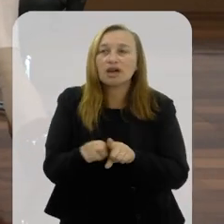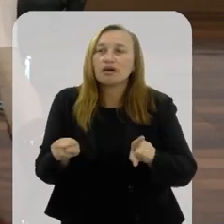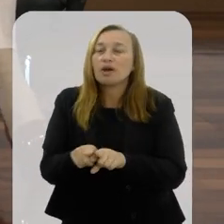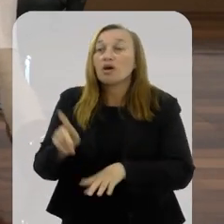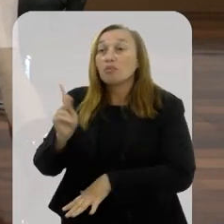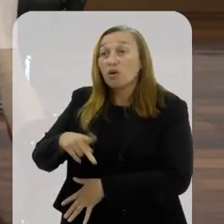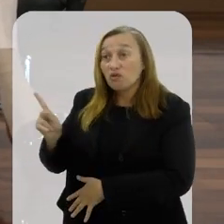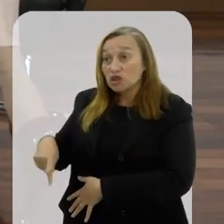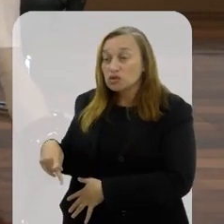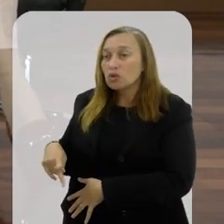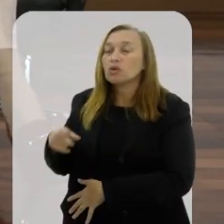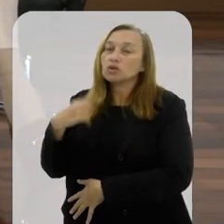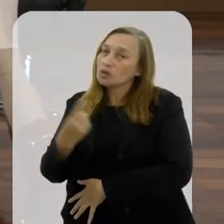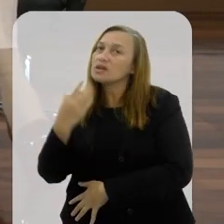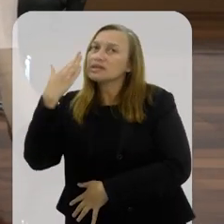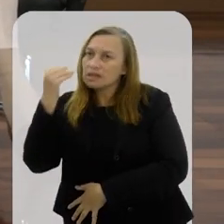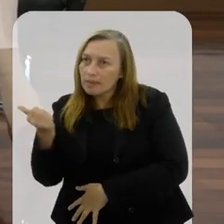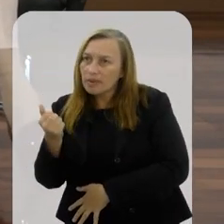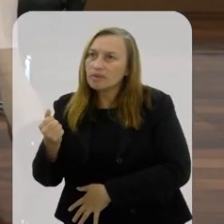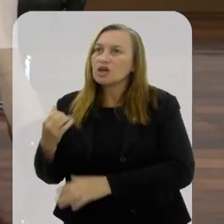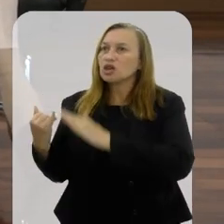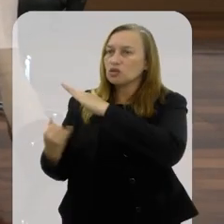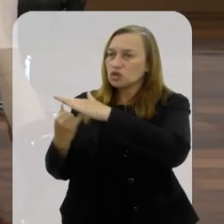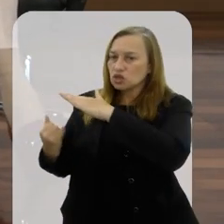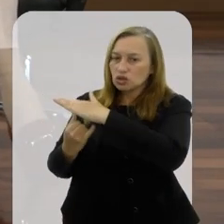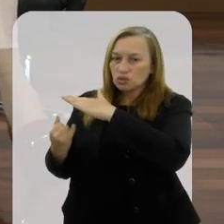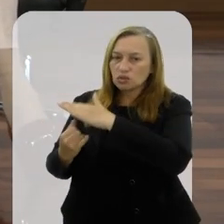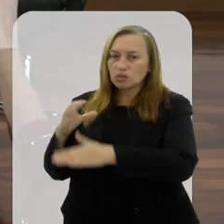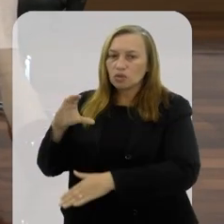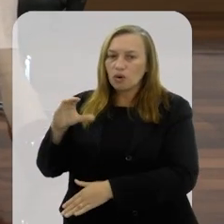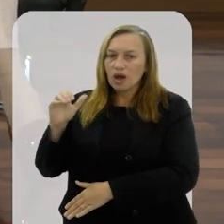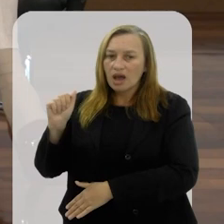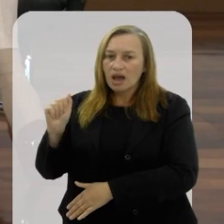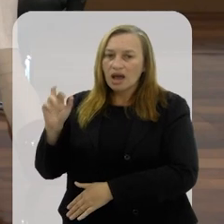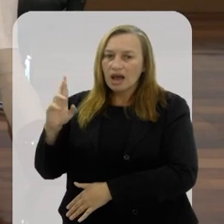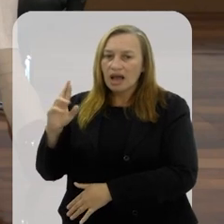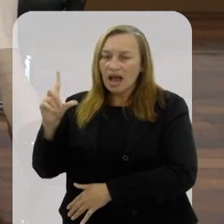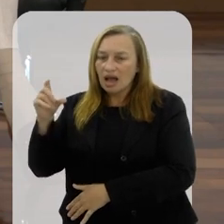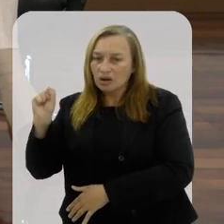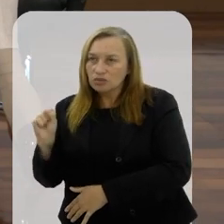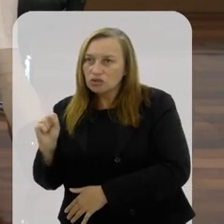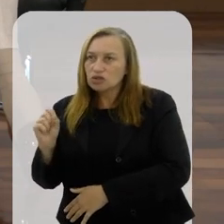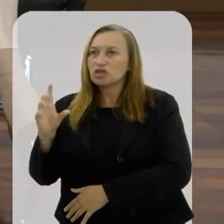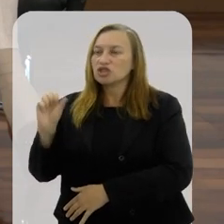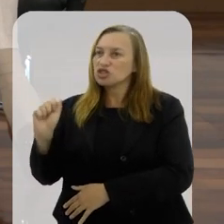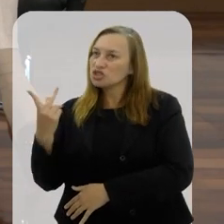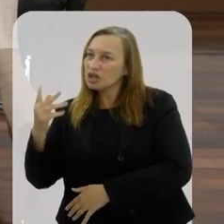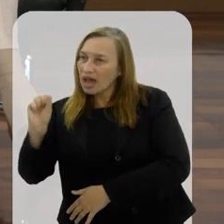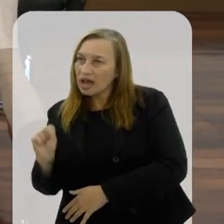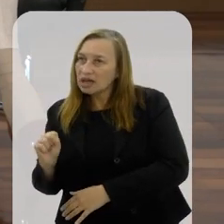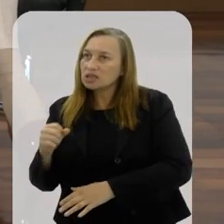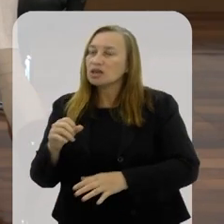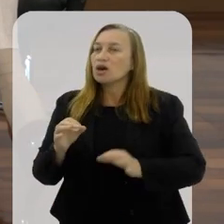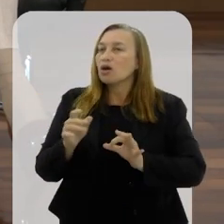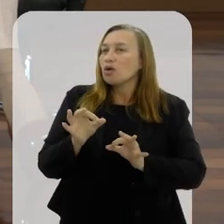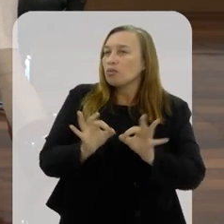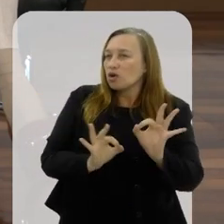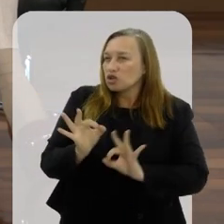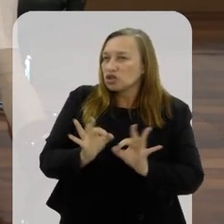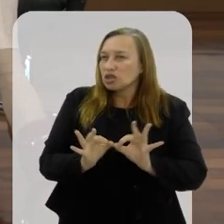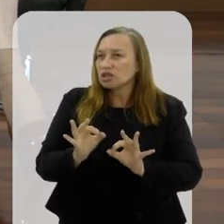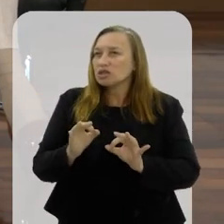também. Professor Ricardo, nós sabemos, inclusive, que o Instituto Carlos Chagas, ele desenvolveu e desenvolve um projeto direcionado